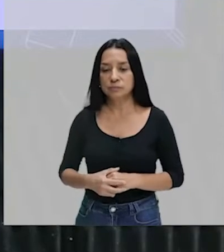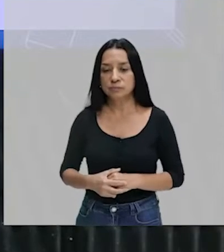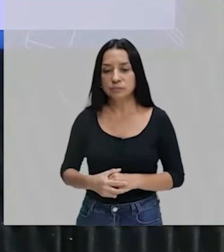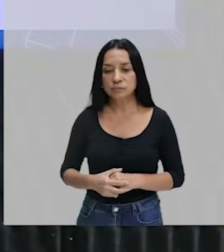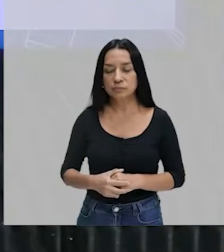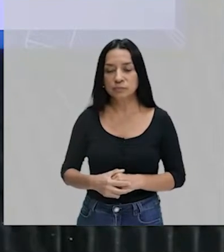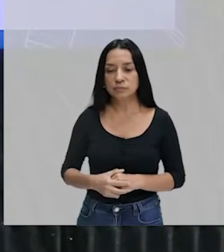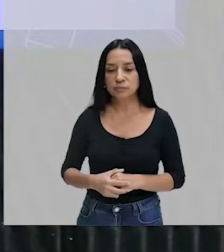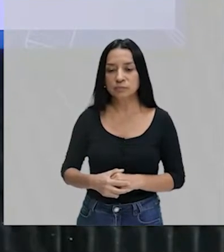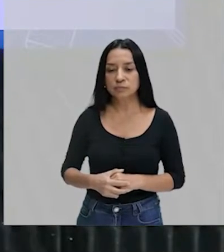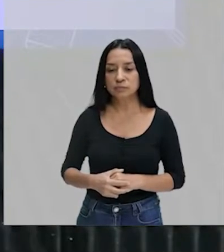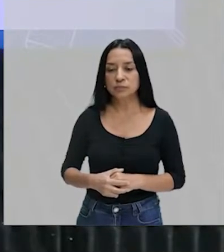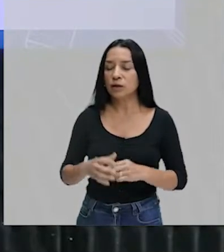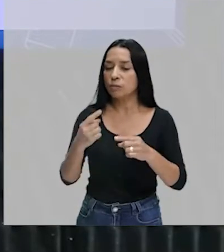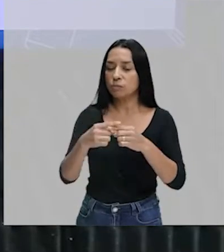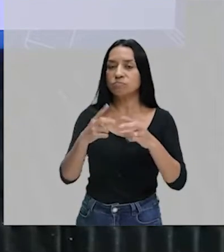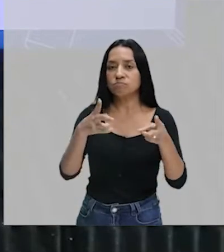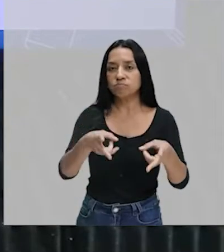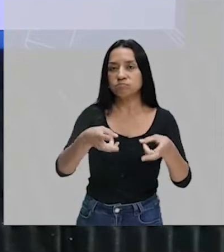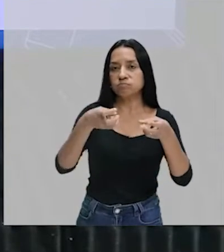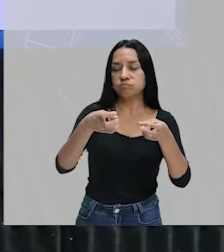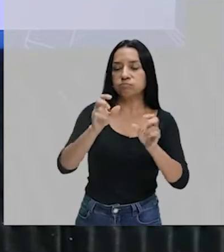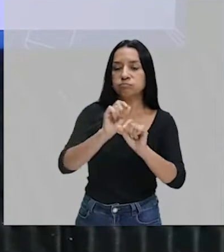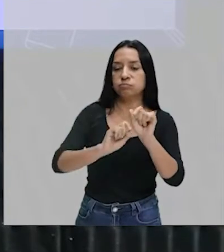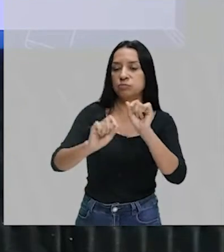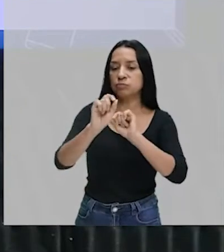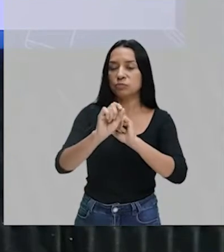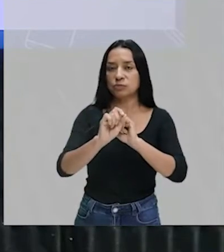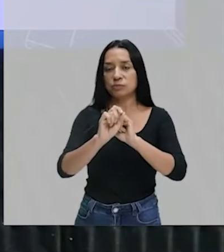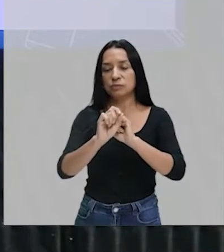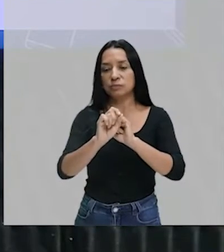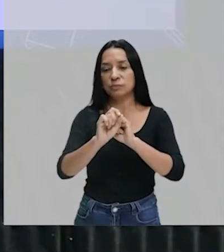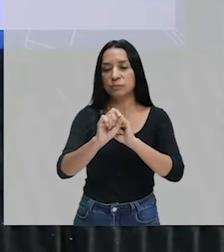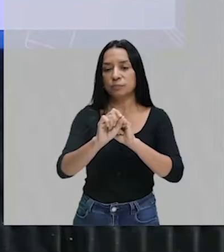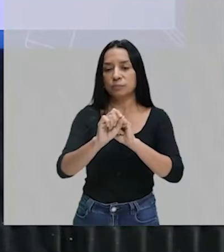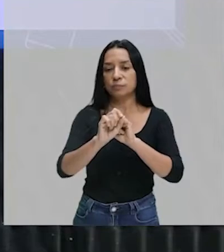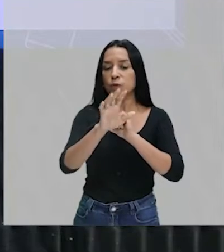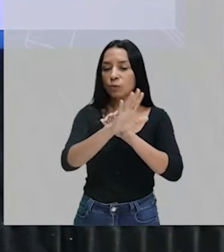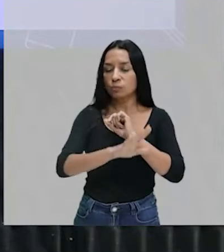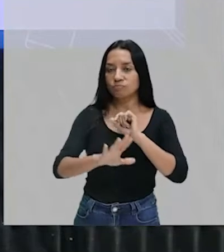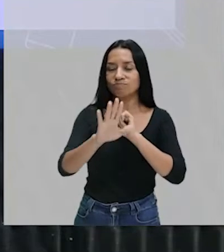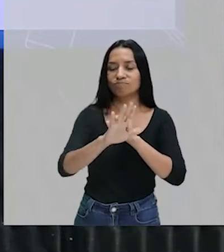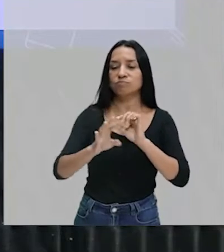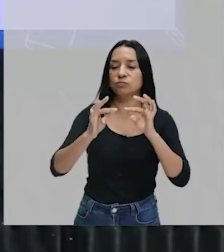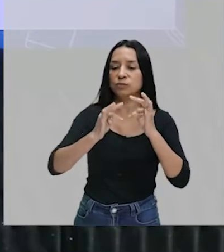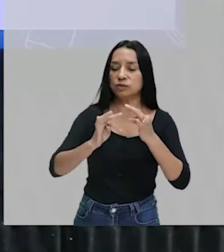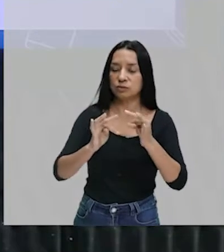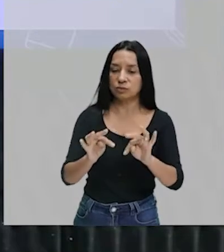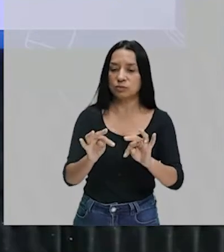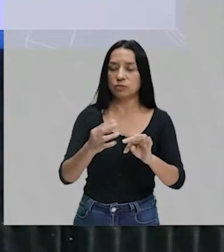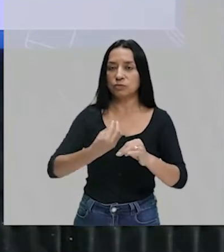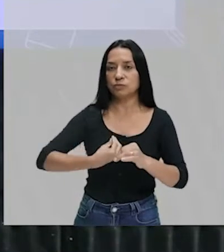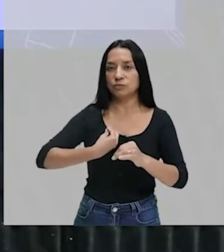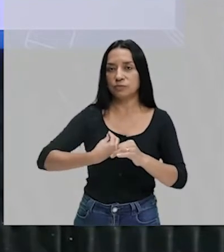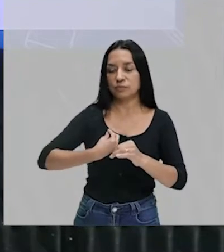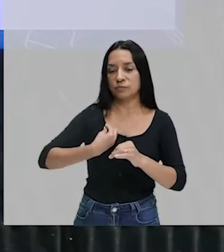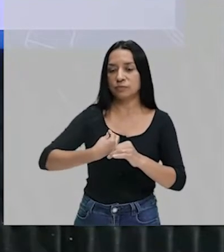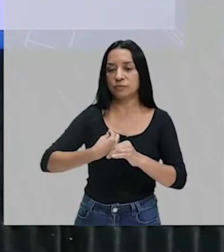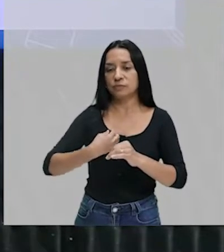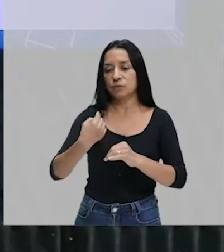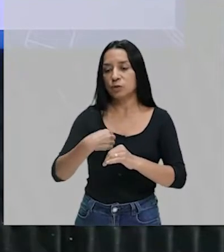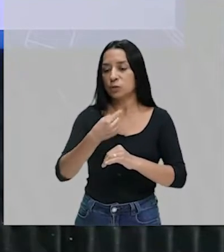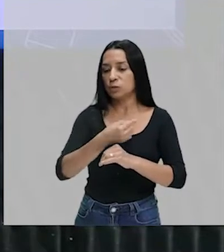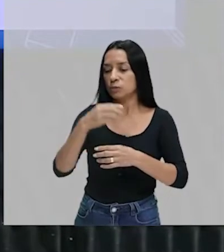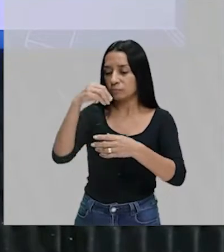inglês e a tecnologia porque nós percebemos que em virtude do É lógico que nós vivemos num mundo globalizado